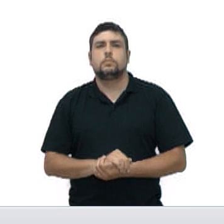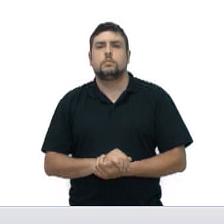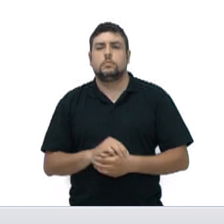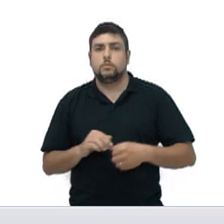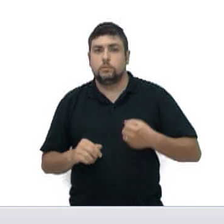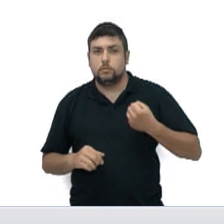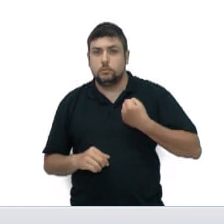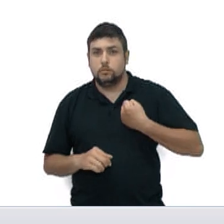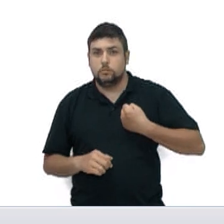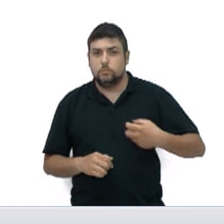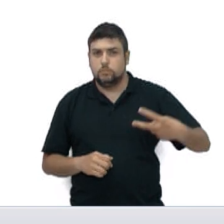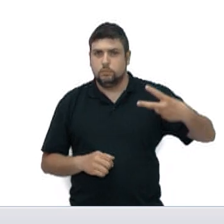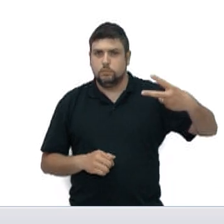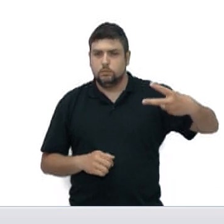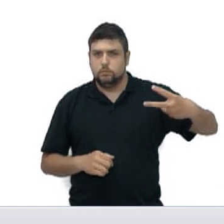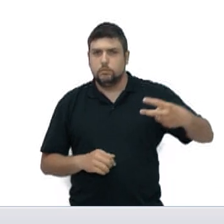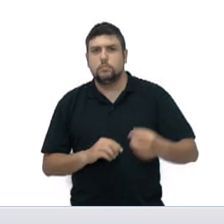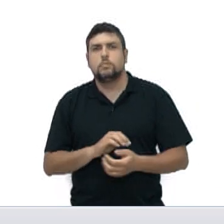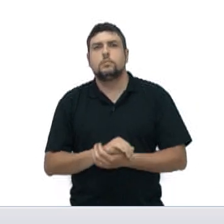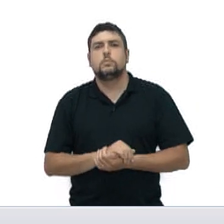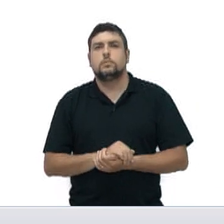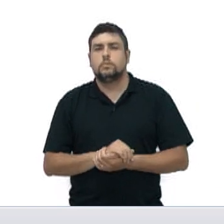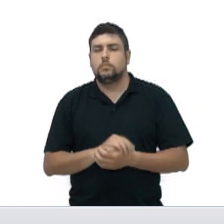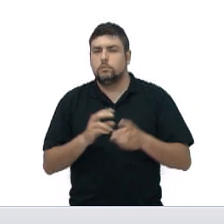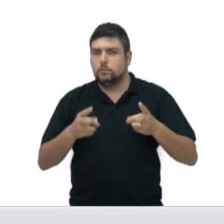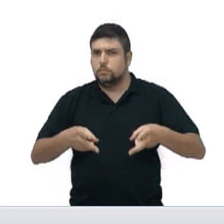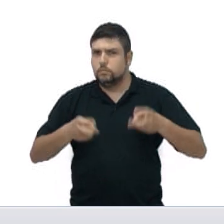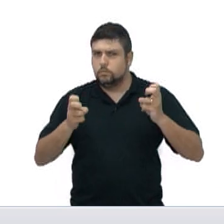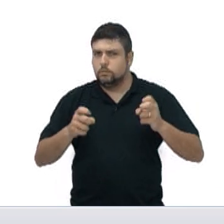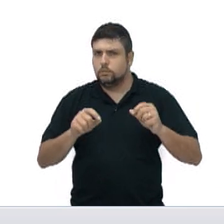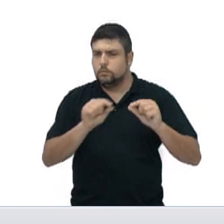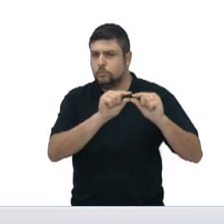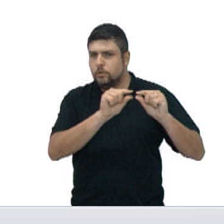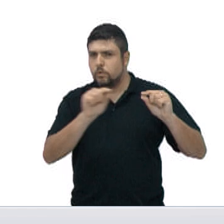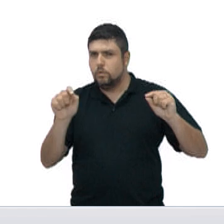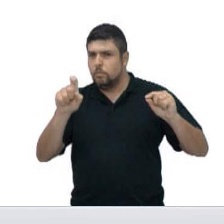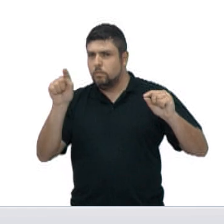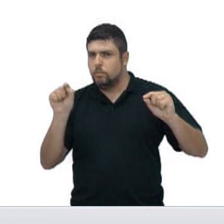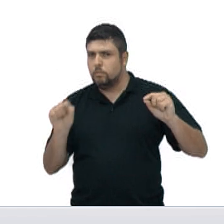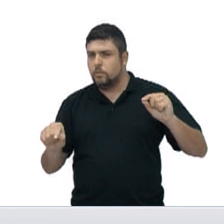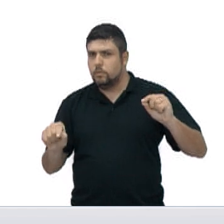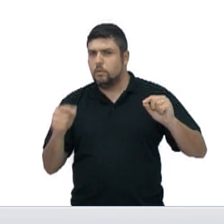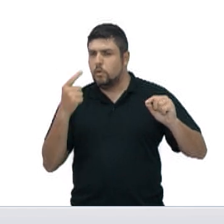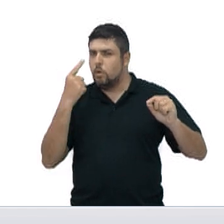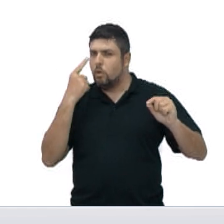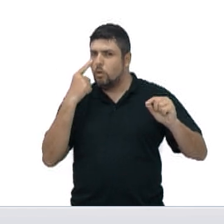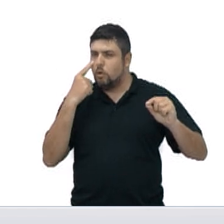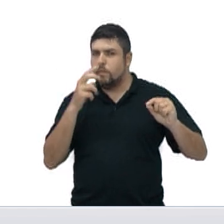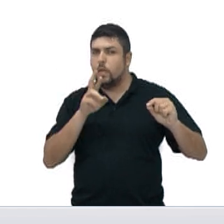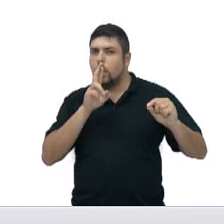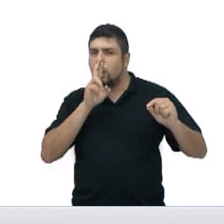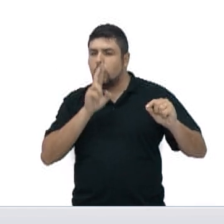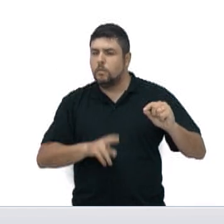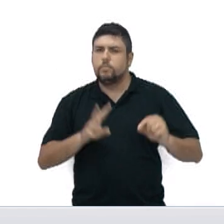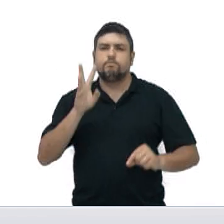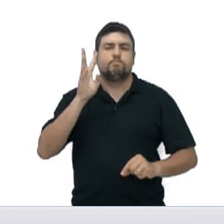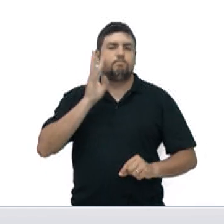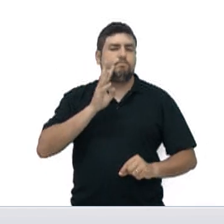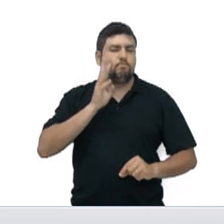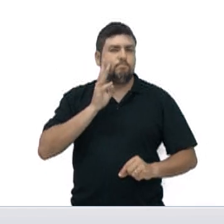Número 2. Olha essa pergunta é bem interessante. A resposta, então, mais